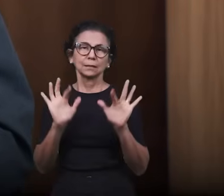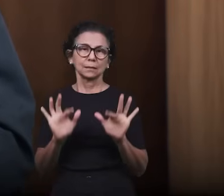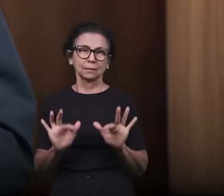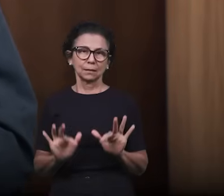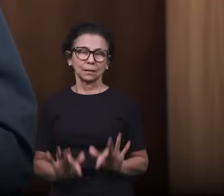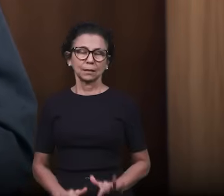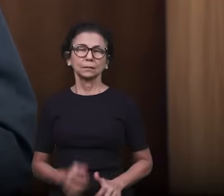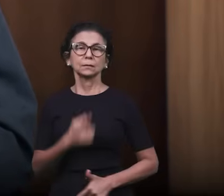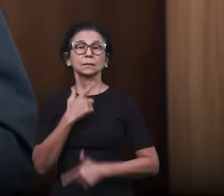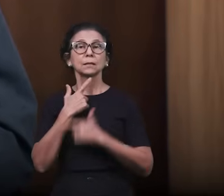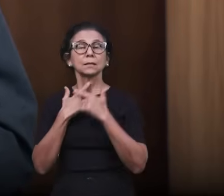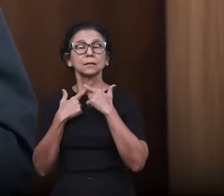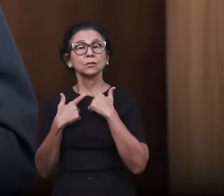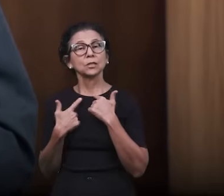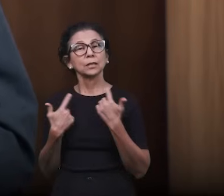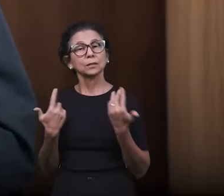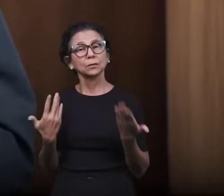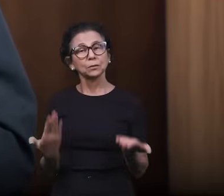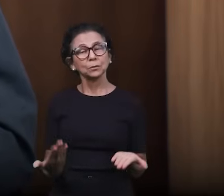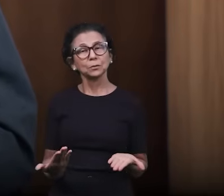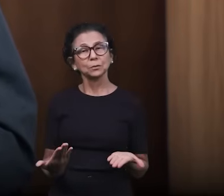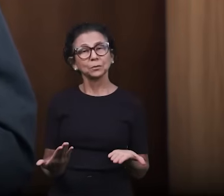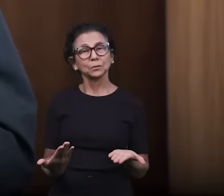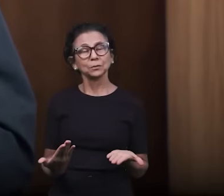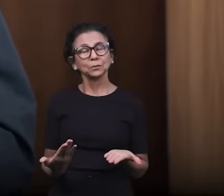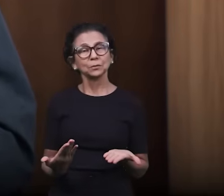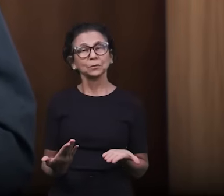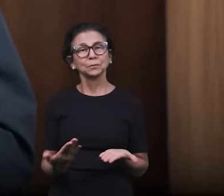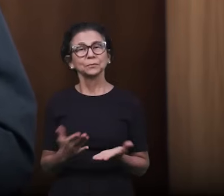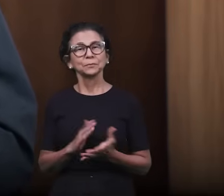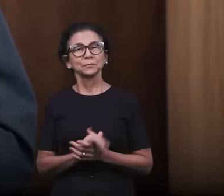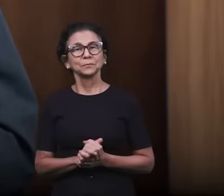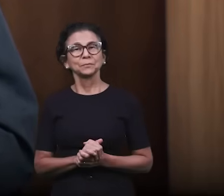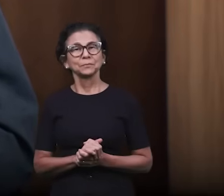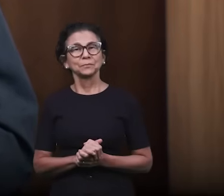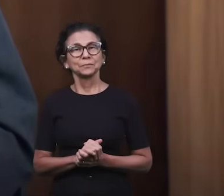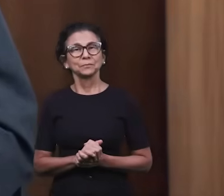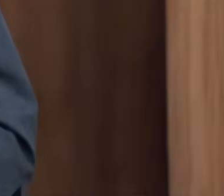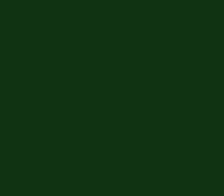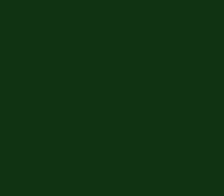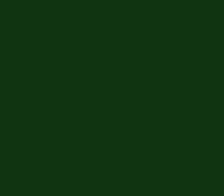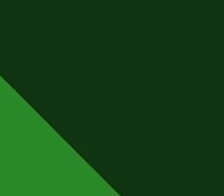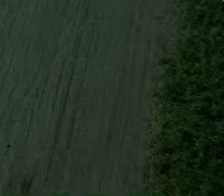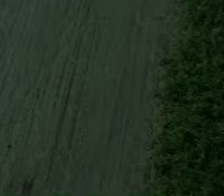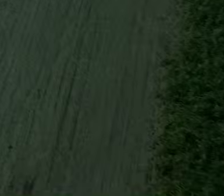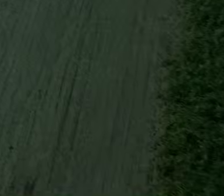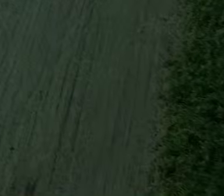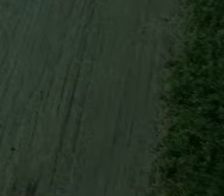encerramos esse programa, desejando que você esteja bem. Até uma próxima oportunidade.